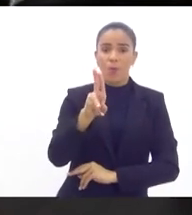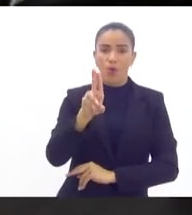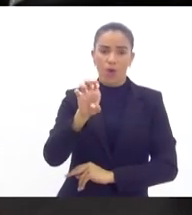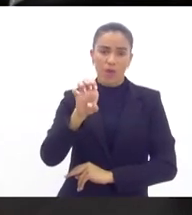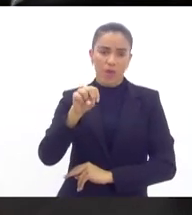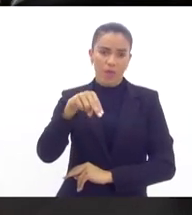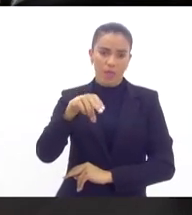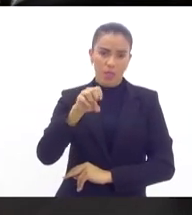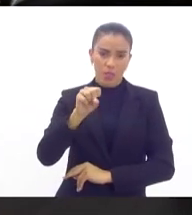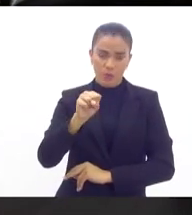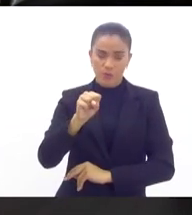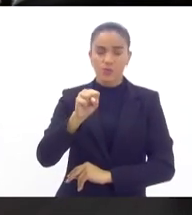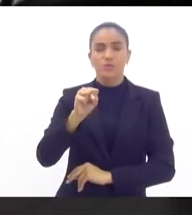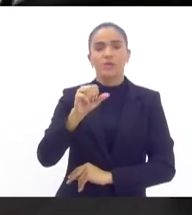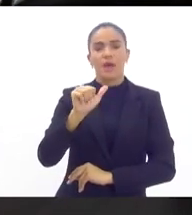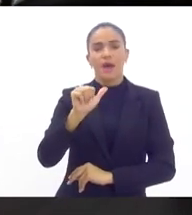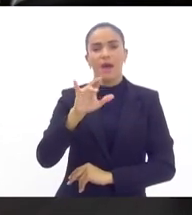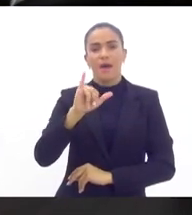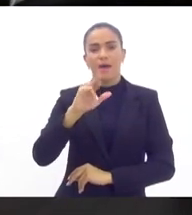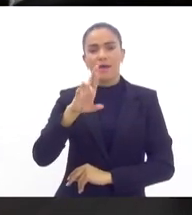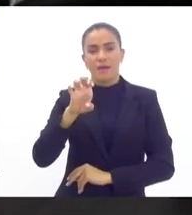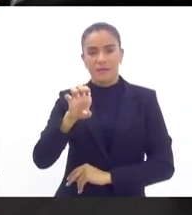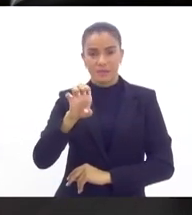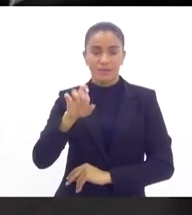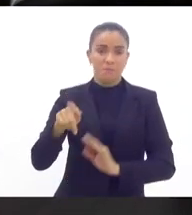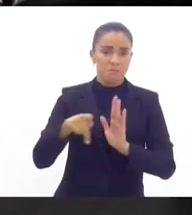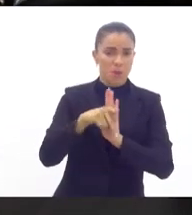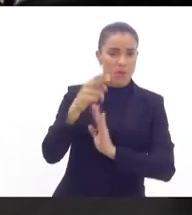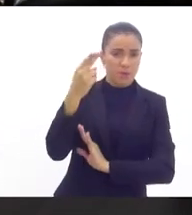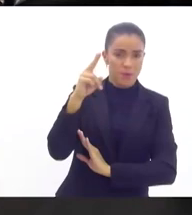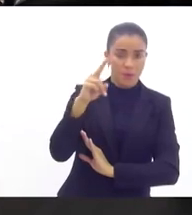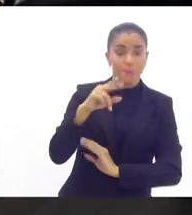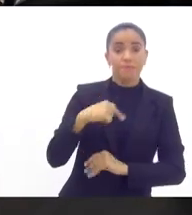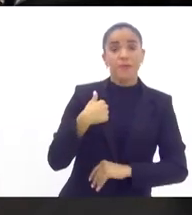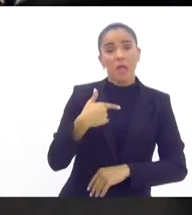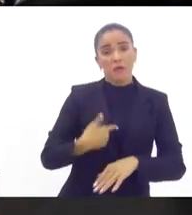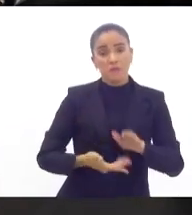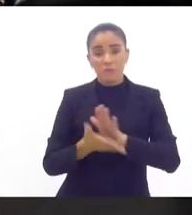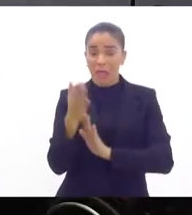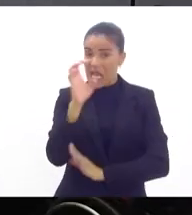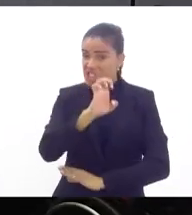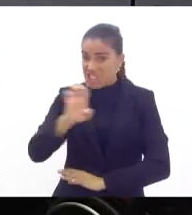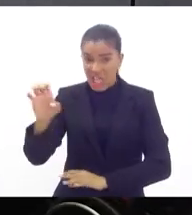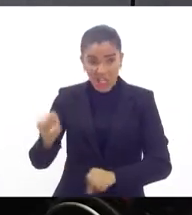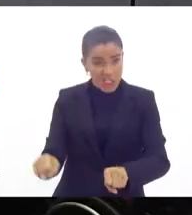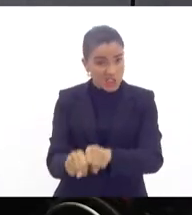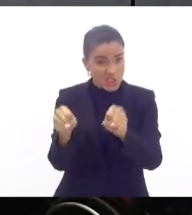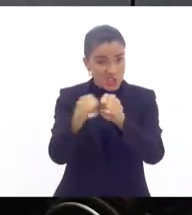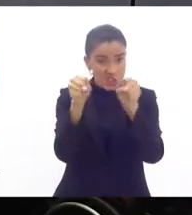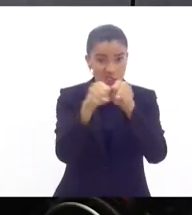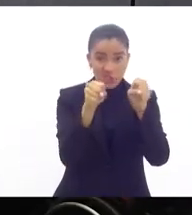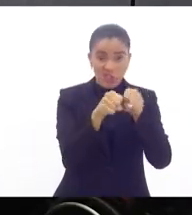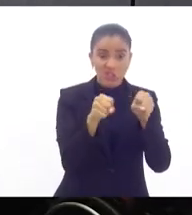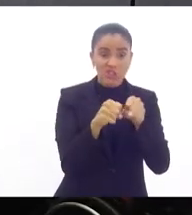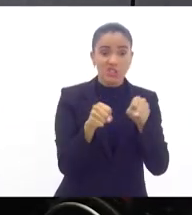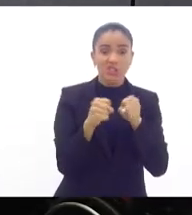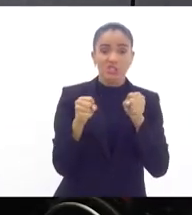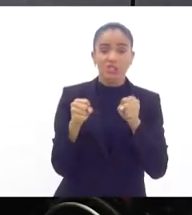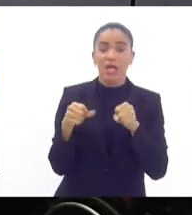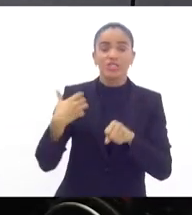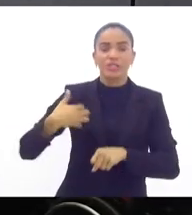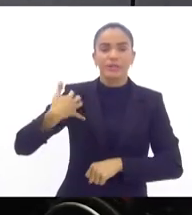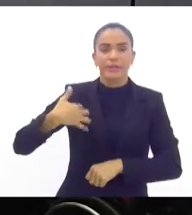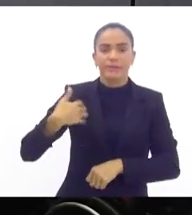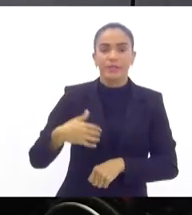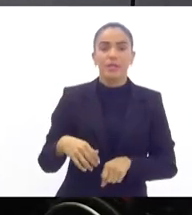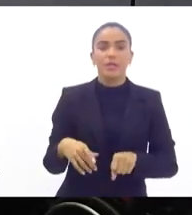sofrendo as mazelas do comunismo da esquerda tem destruído a economia da Argentina e sobretudo de Buenos Aires